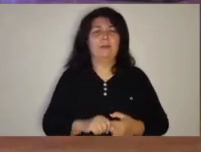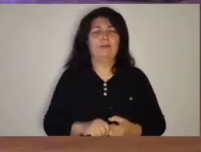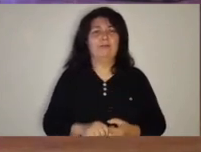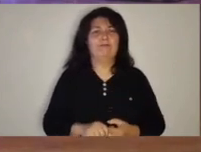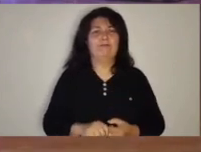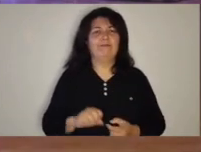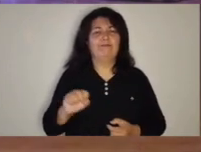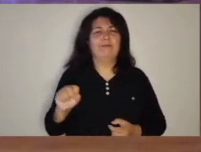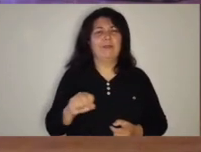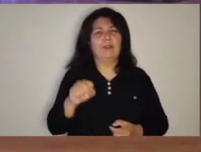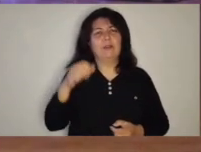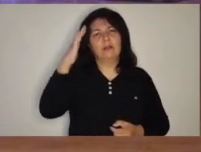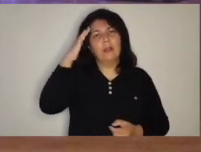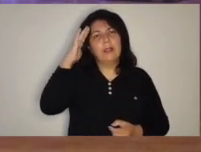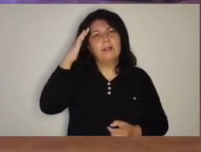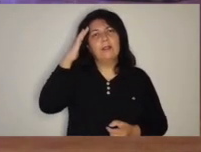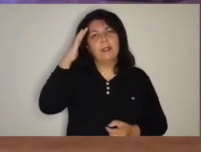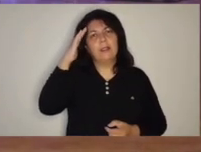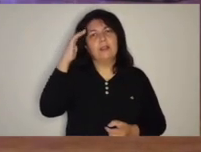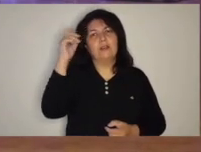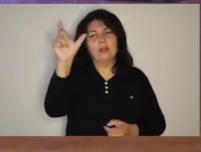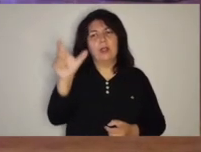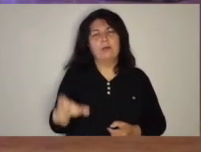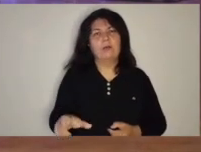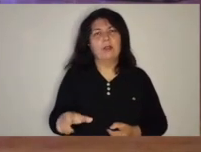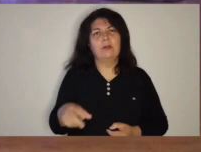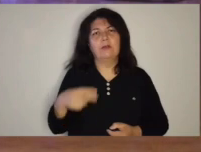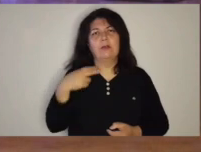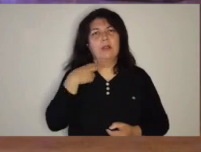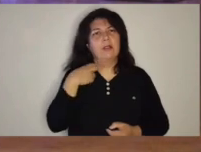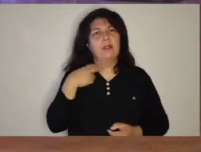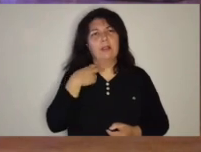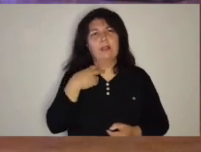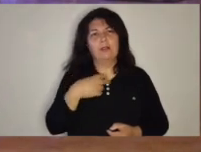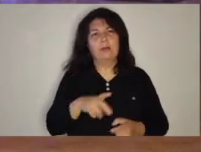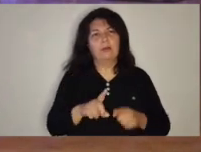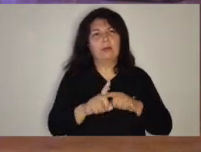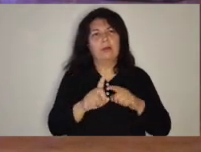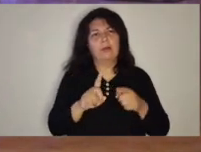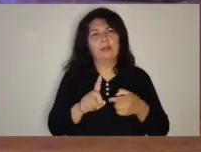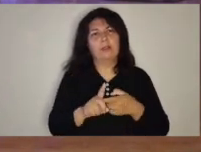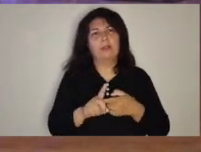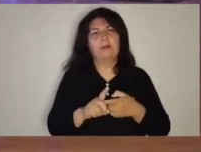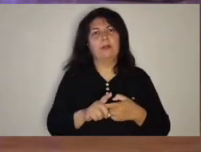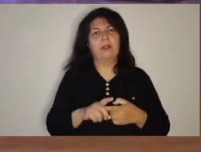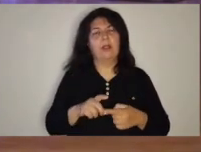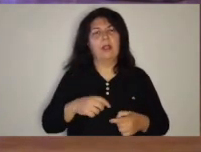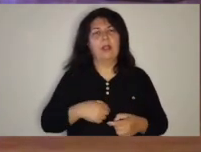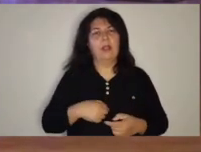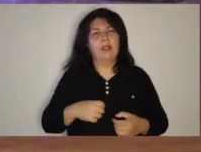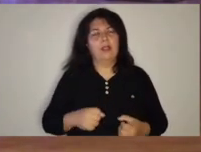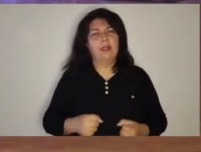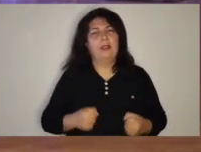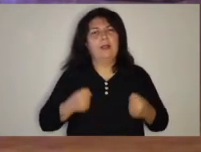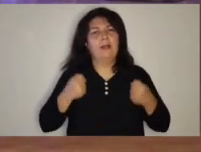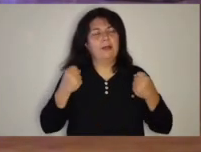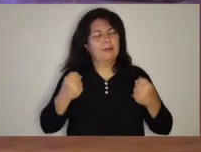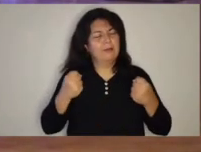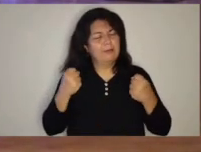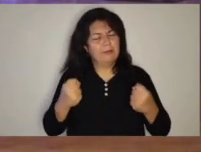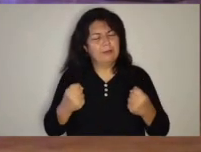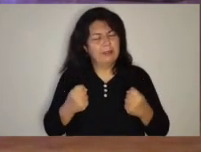Eu acho que só entende isso quem não pode ter filhos. Irmãos, durante 7 anos, eu